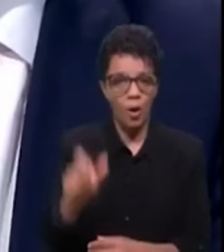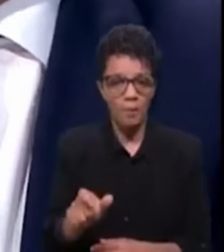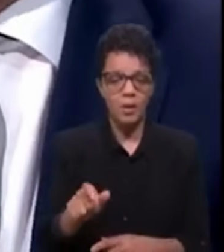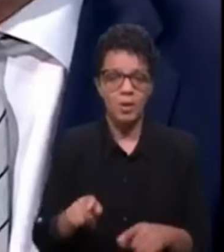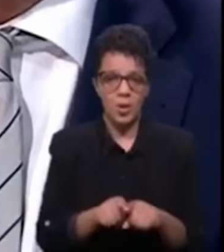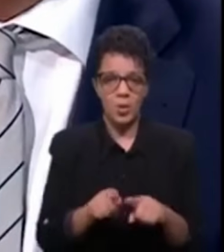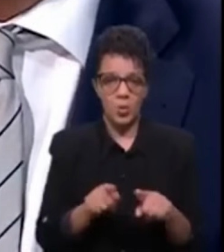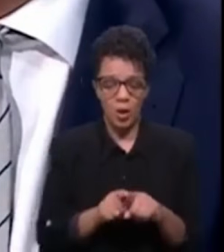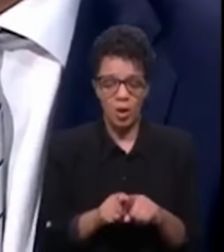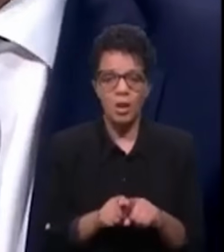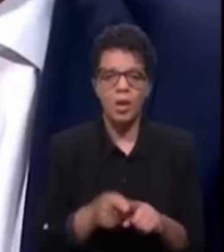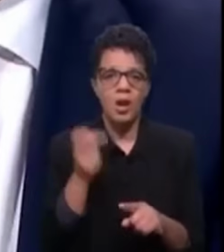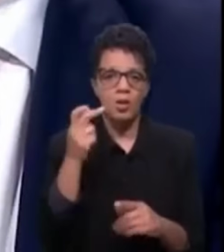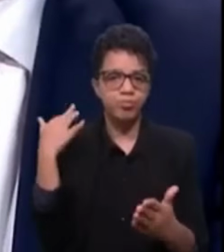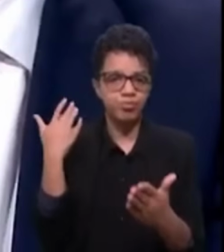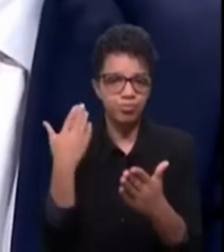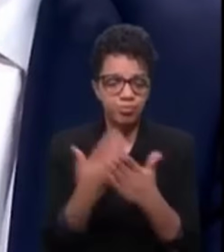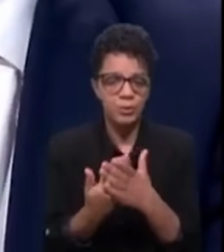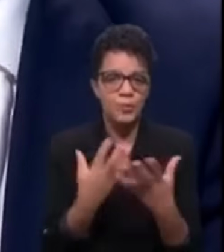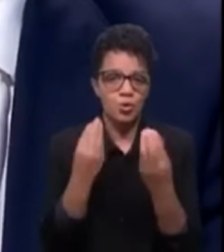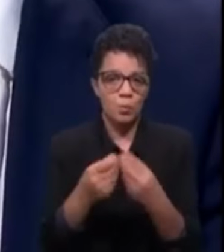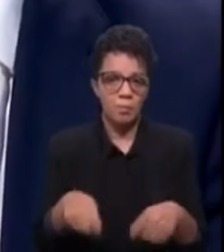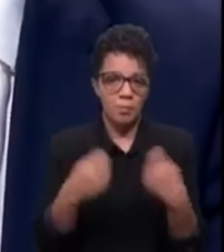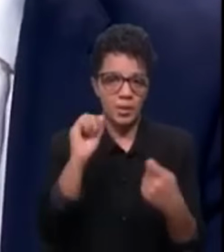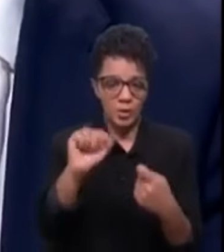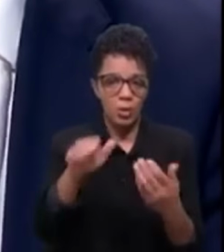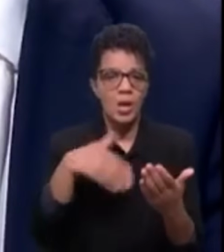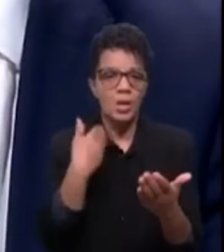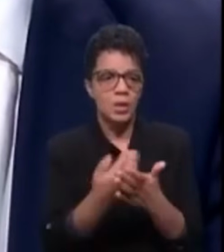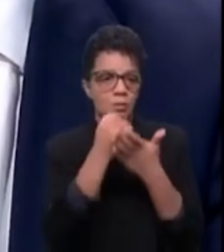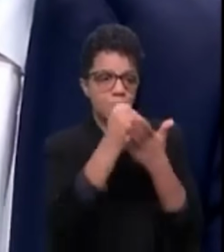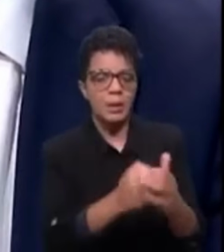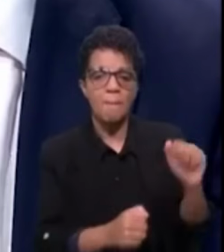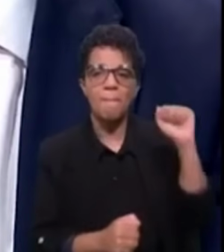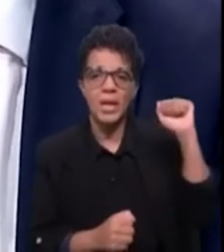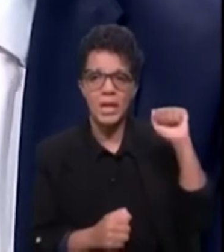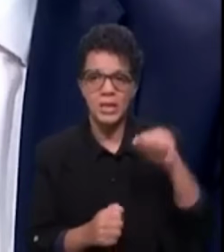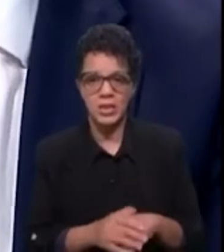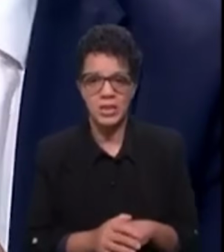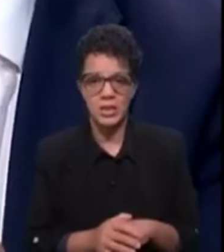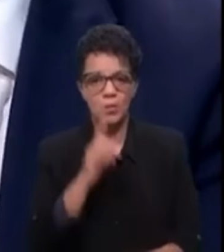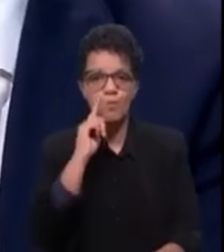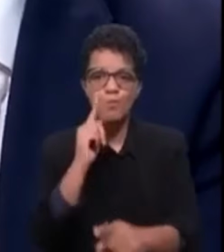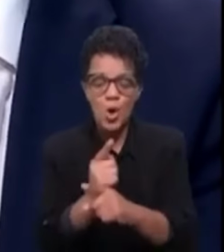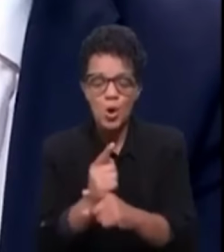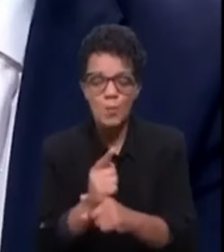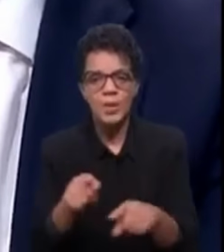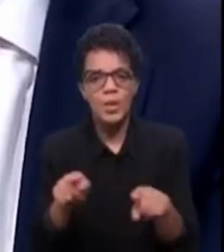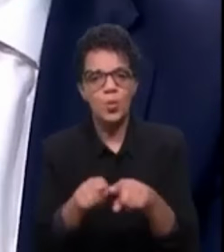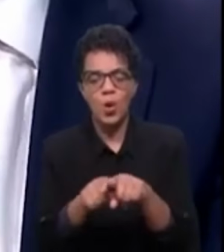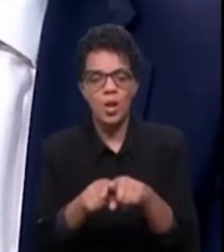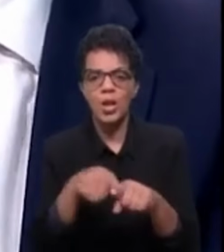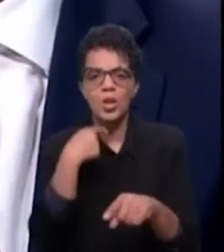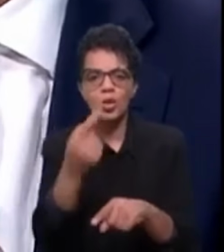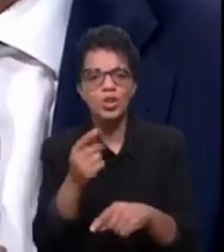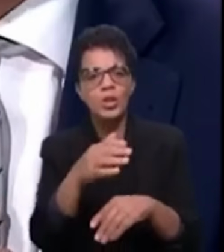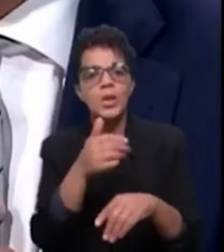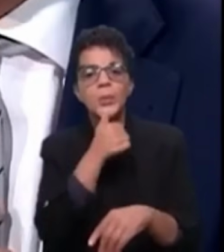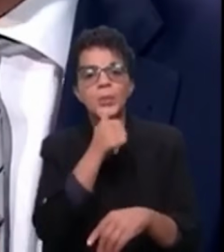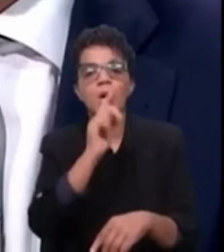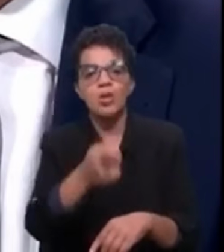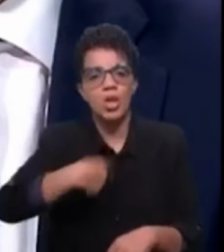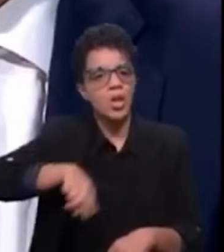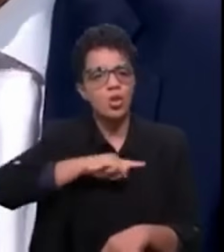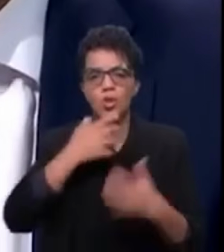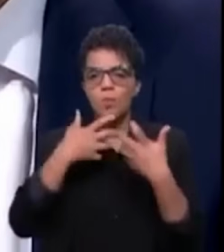não só tem dado nos últimos anos juntamente com o seu partido o colle o sustenta ao partido socialista como e recusa em dizer o que é que fará Ora nós não temos